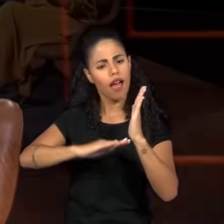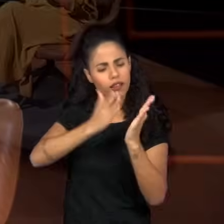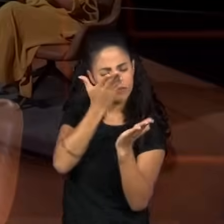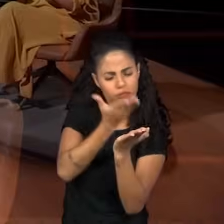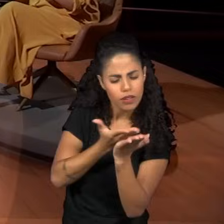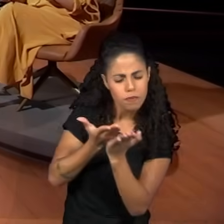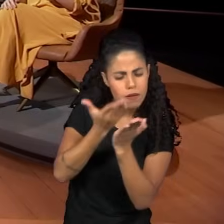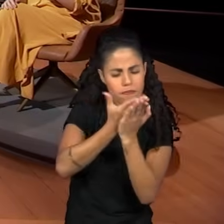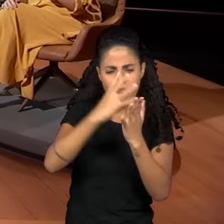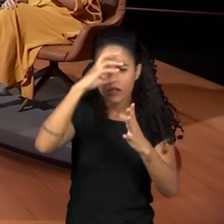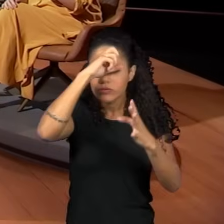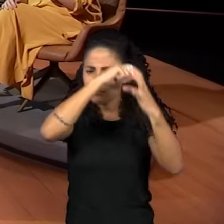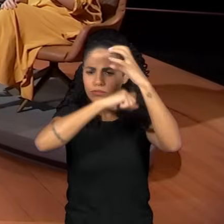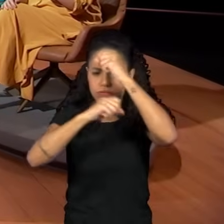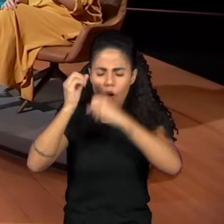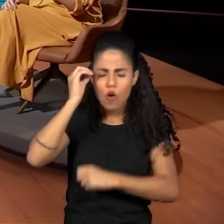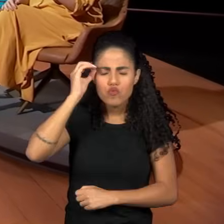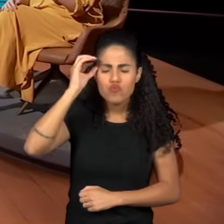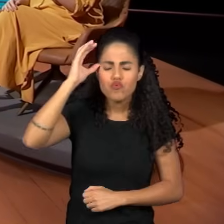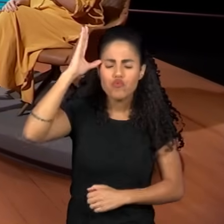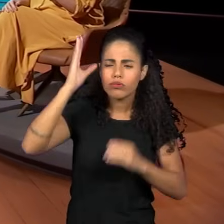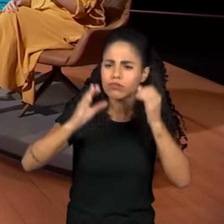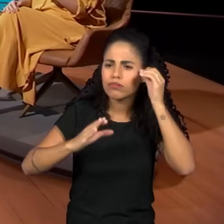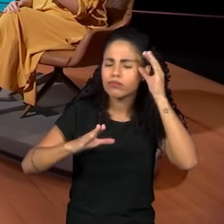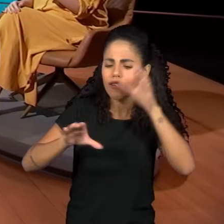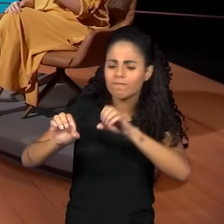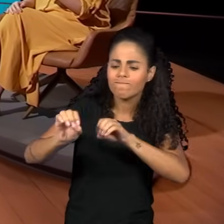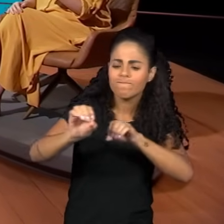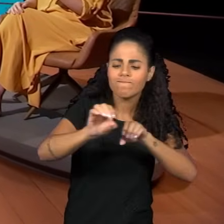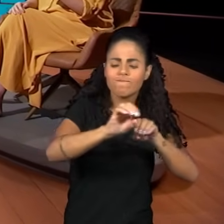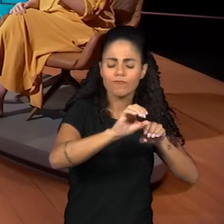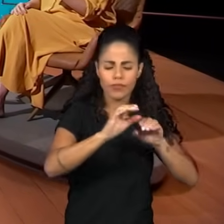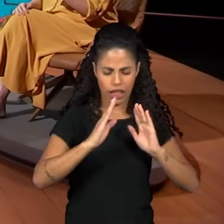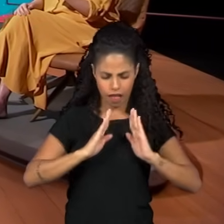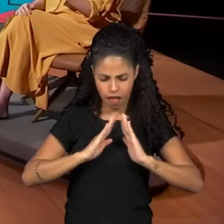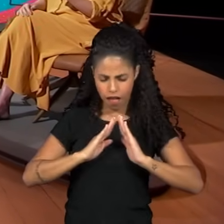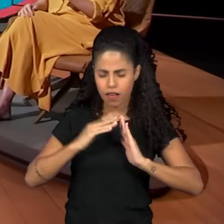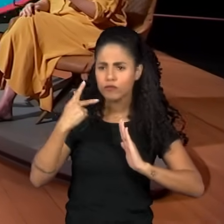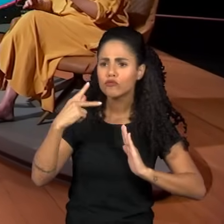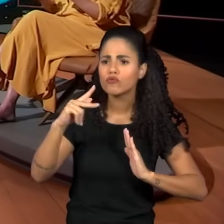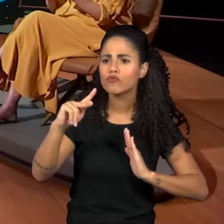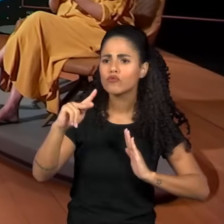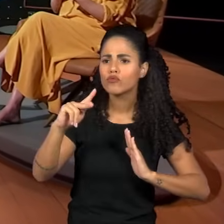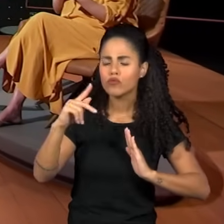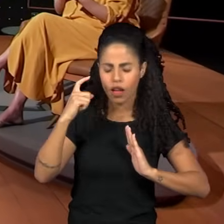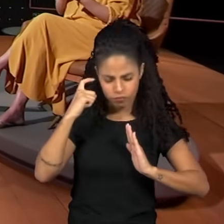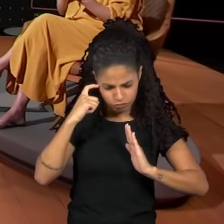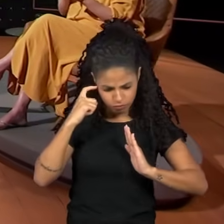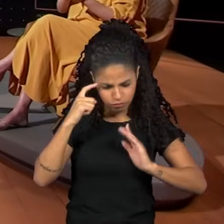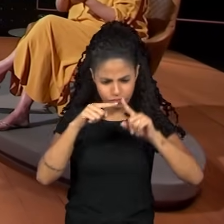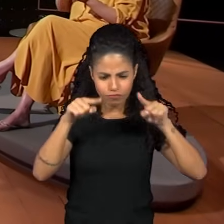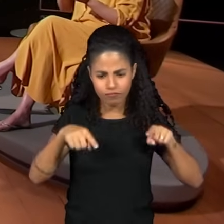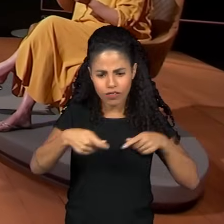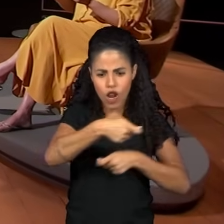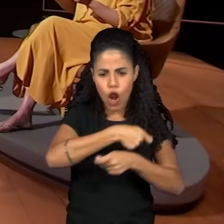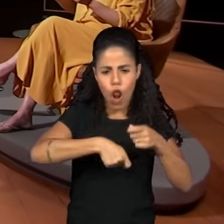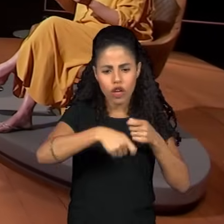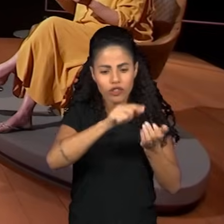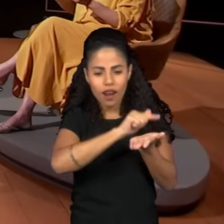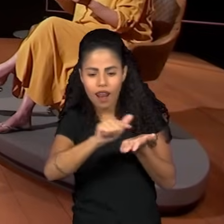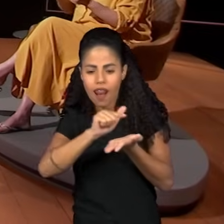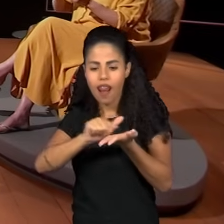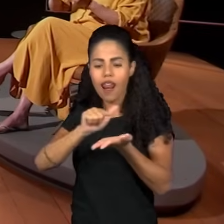estuda, aprende, ensina. Faz da tua casa uma loja. Limpa,